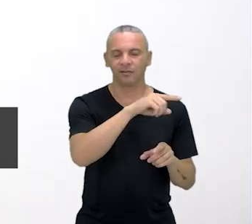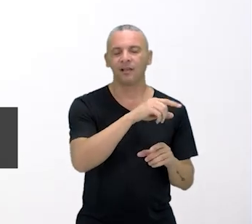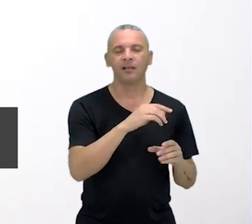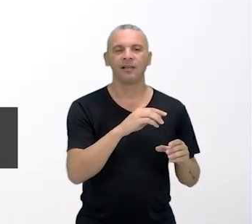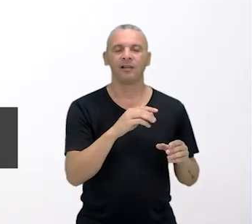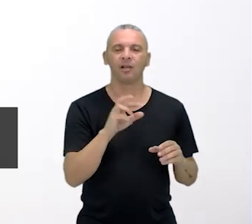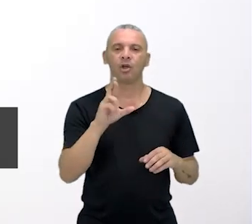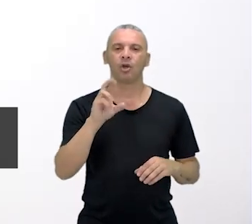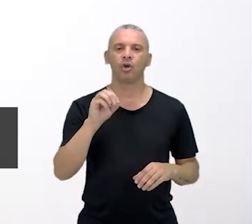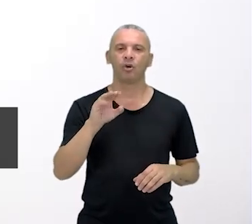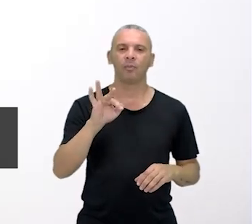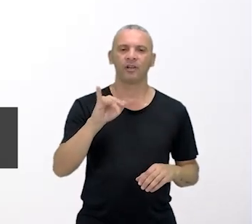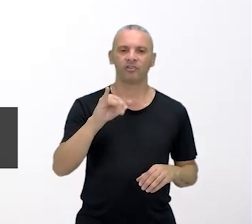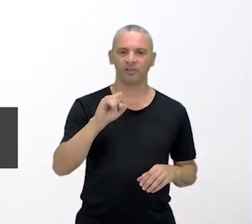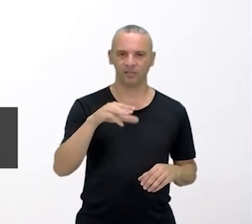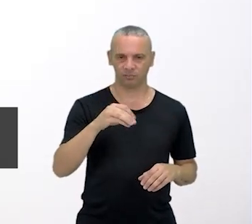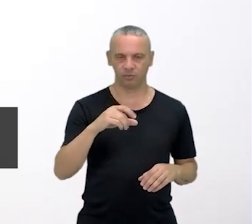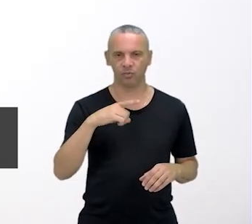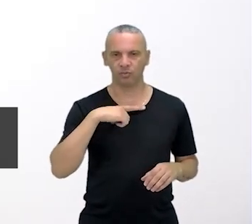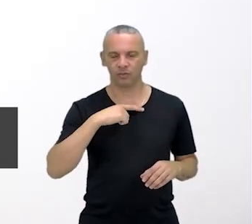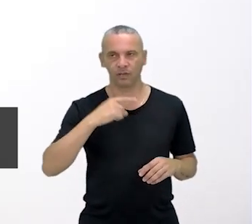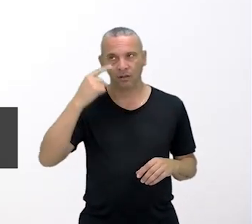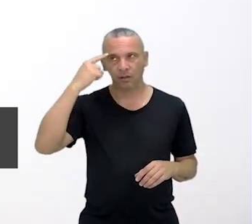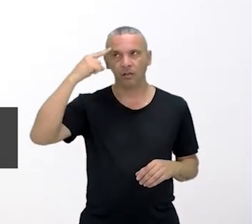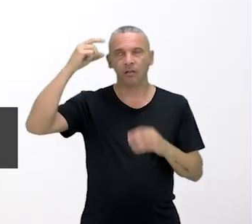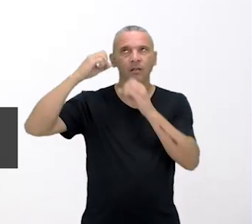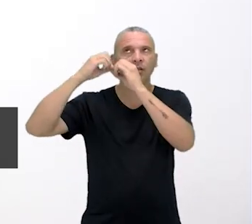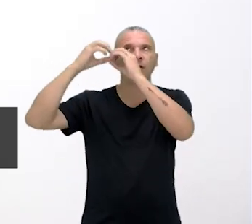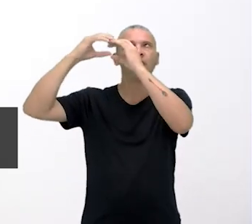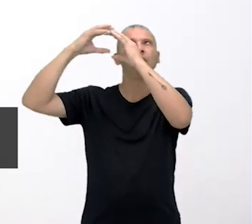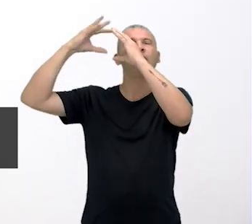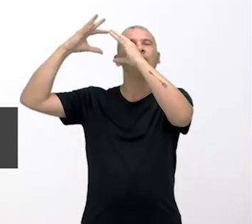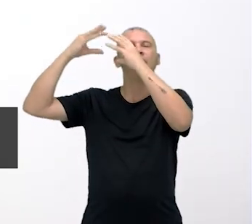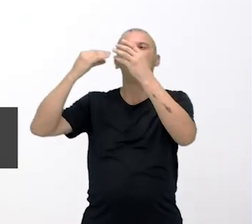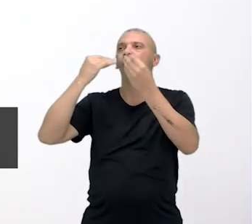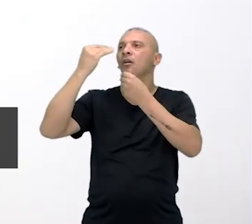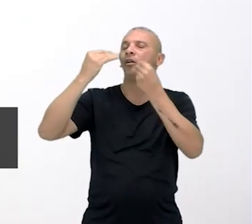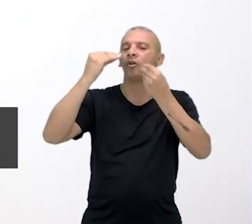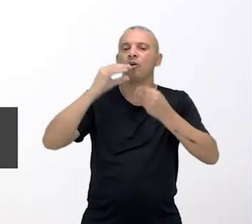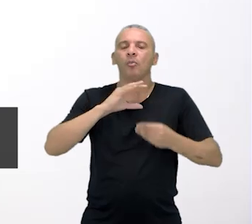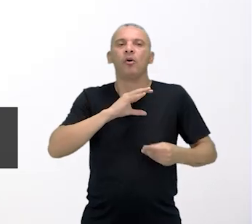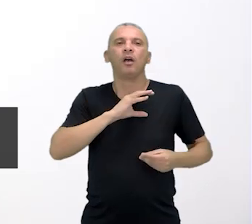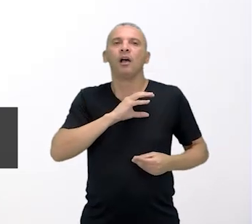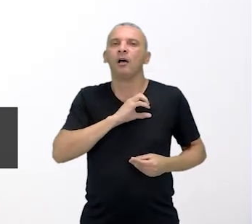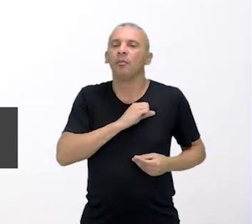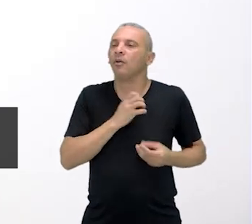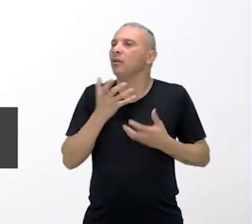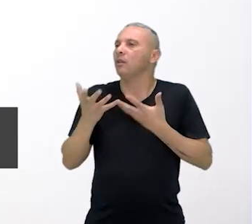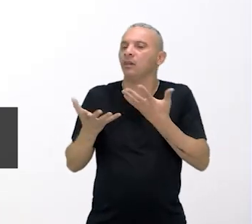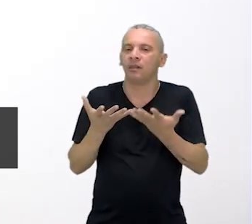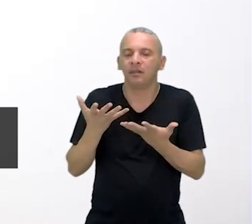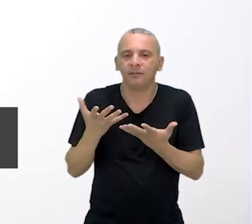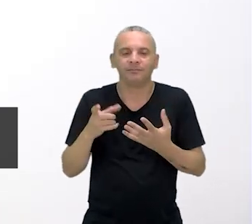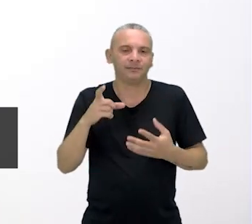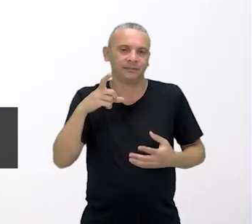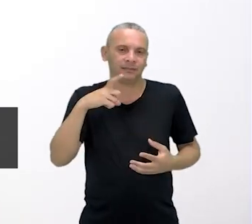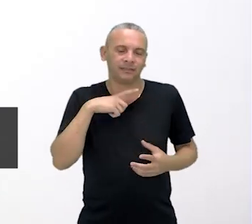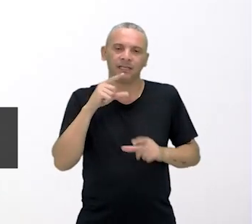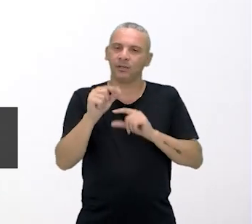que tinha toda aquela idealização, né, aquele extremo romantismo, ele trouxe